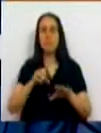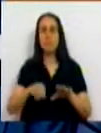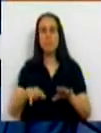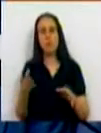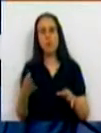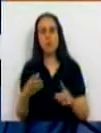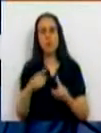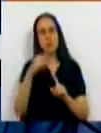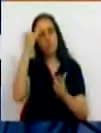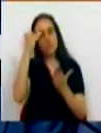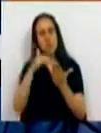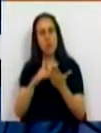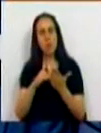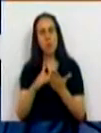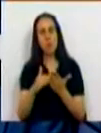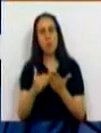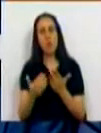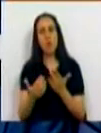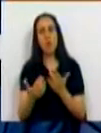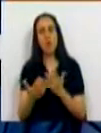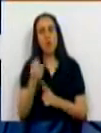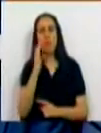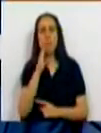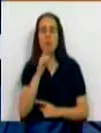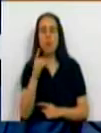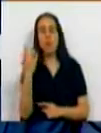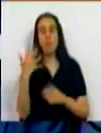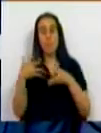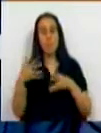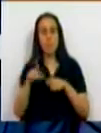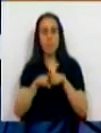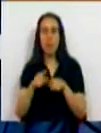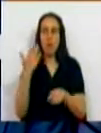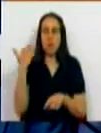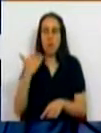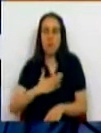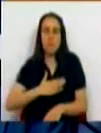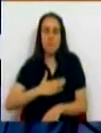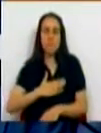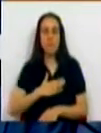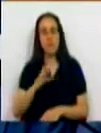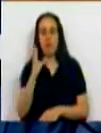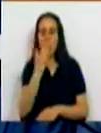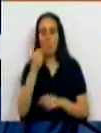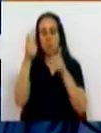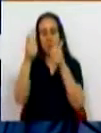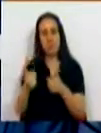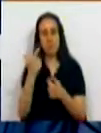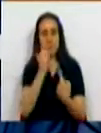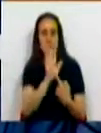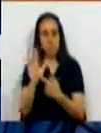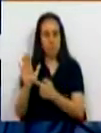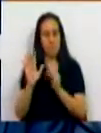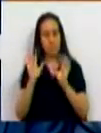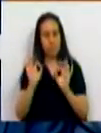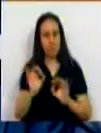pelo resultado alcançado de uma maioria política que era tão amada e que era mesmo apresentada como um aluno exemplar. Sejamos